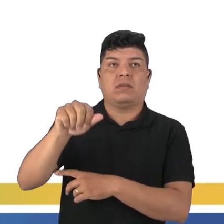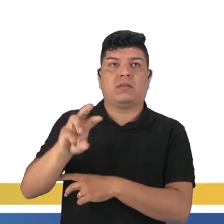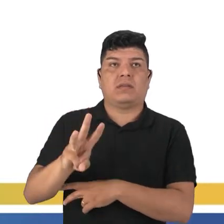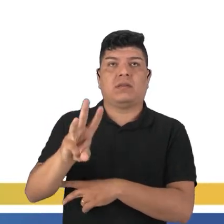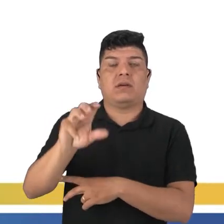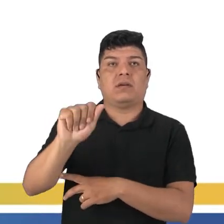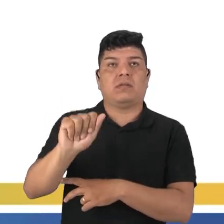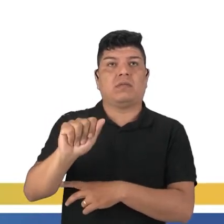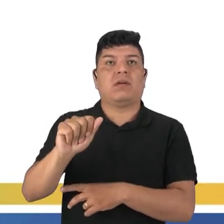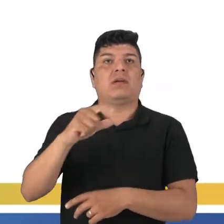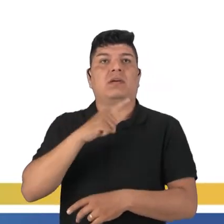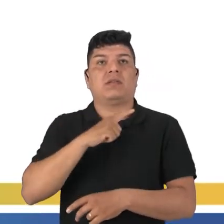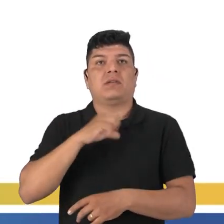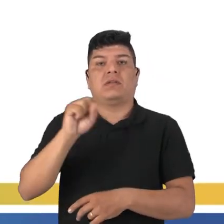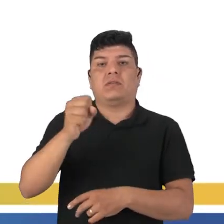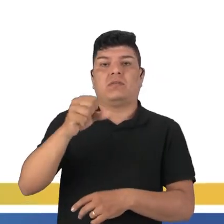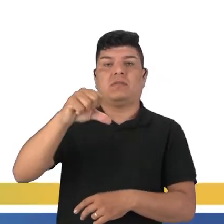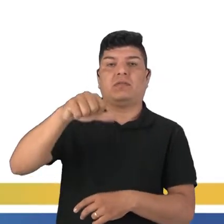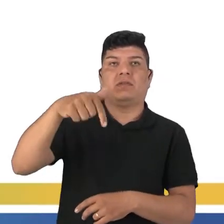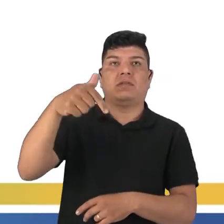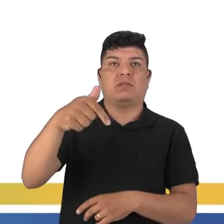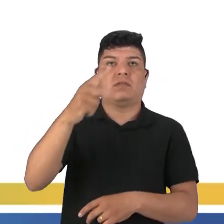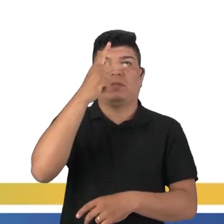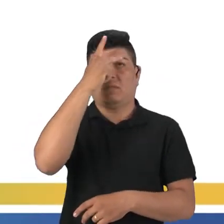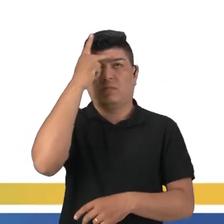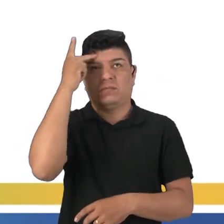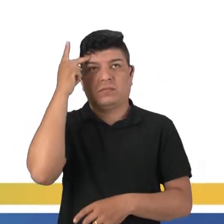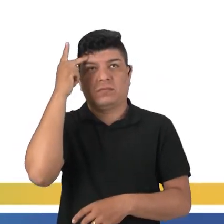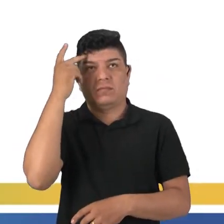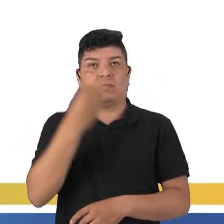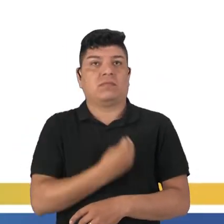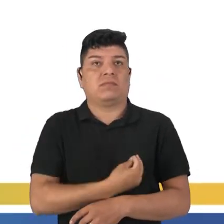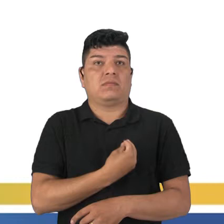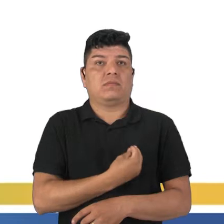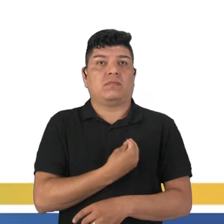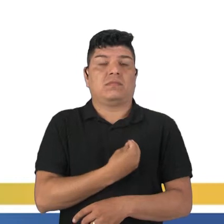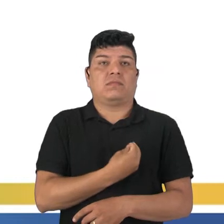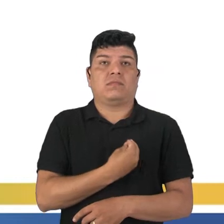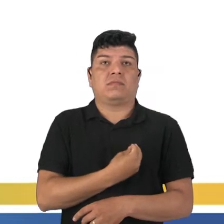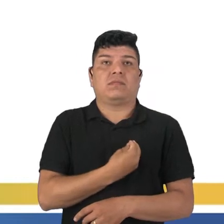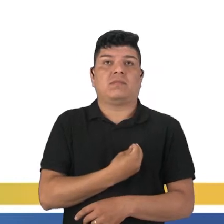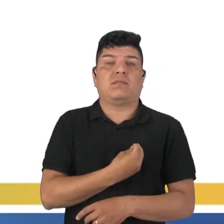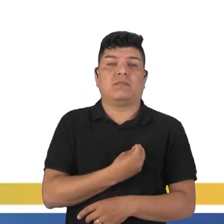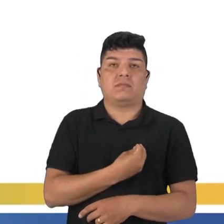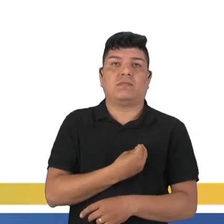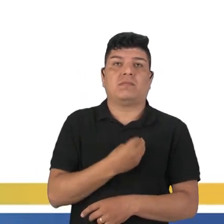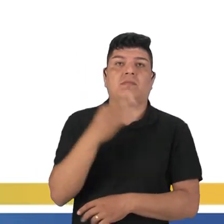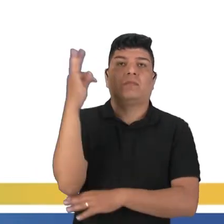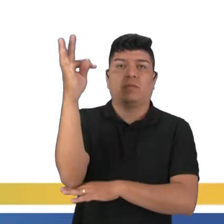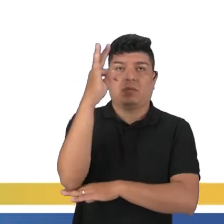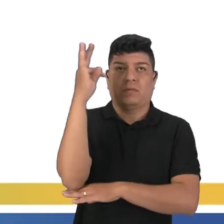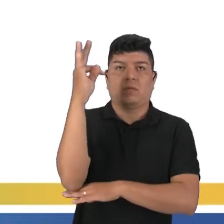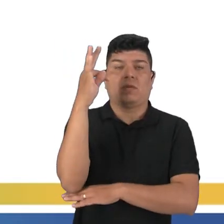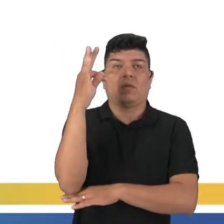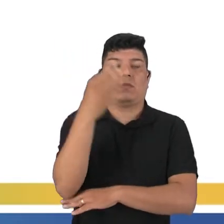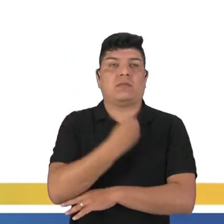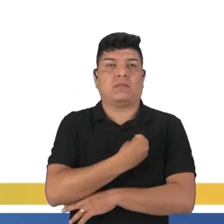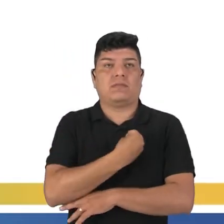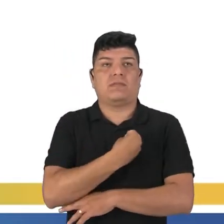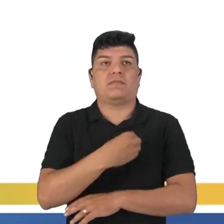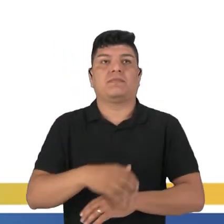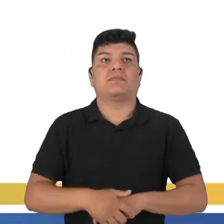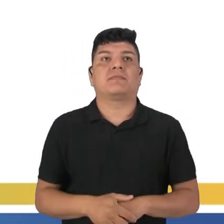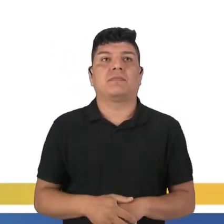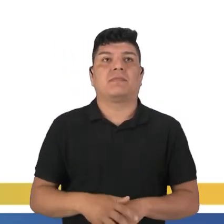tínhamos 897, né, pessoas. Eles habitam aí nas terras indígenas, né, de Tarauacá, nessas terras.